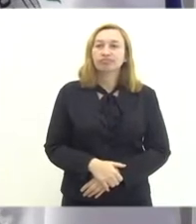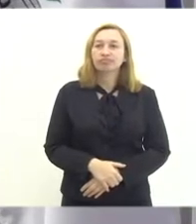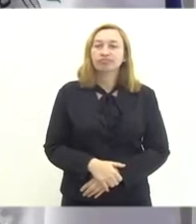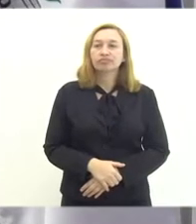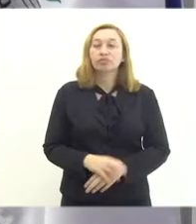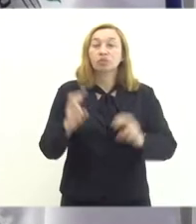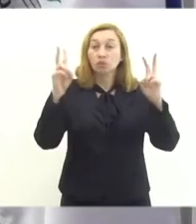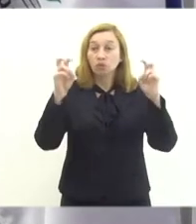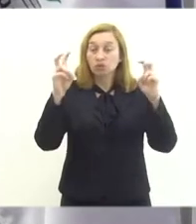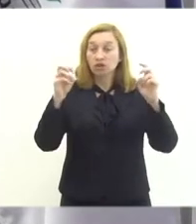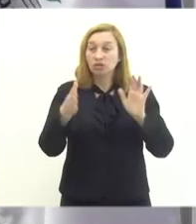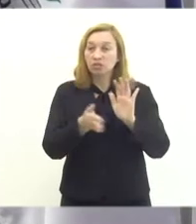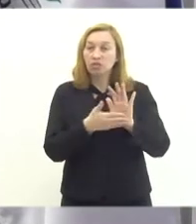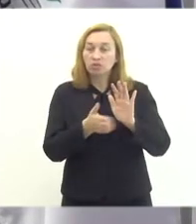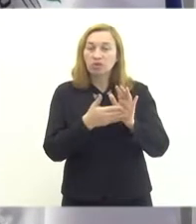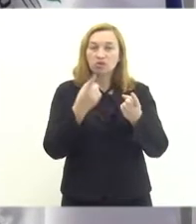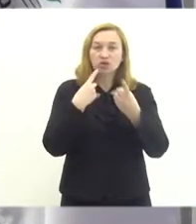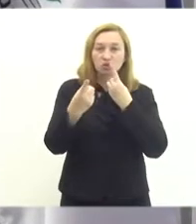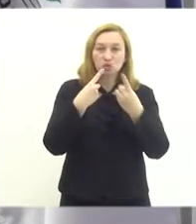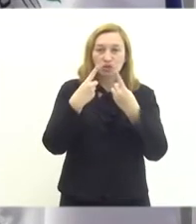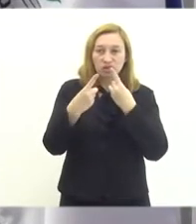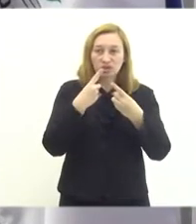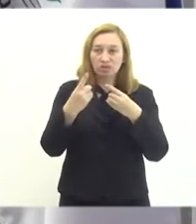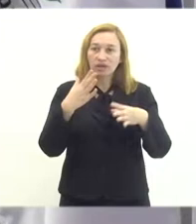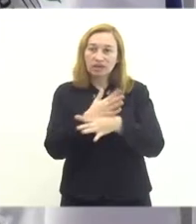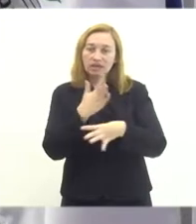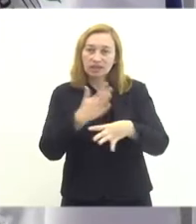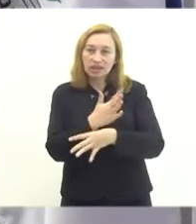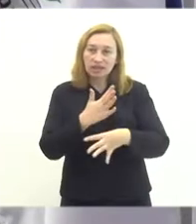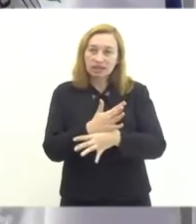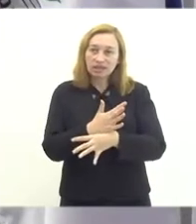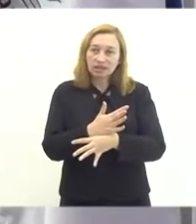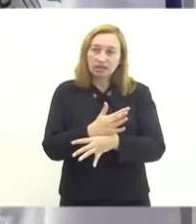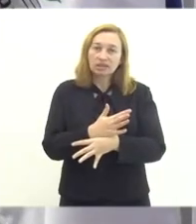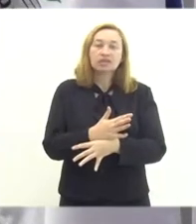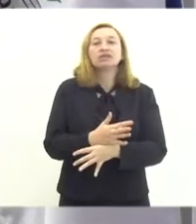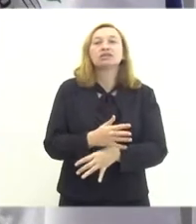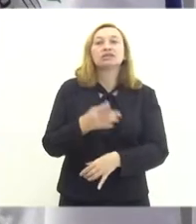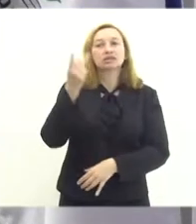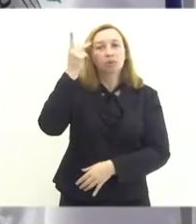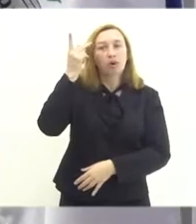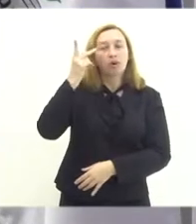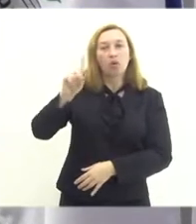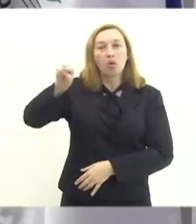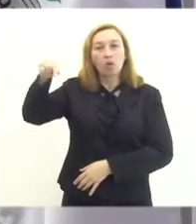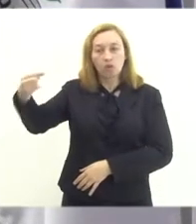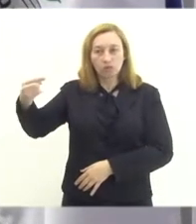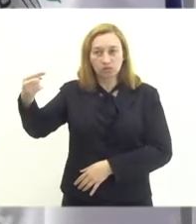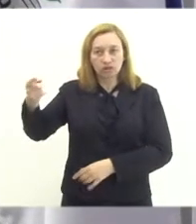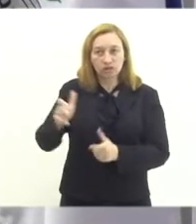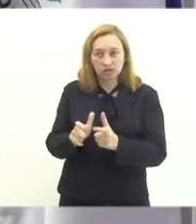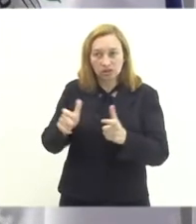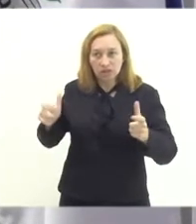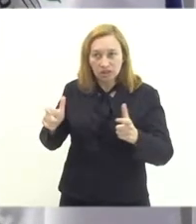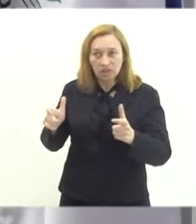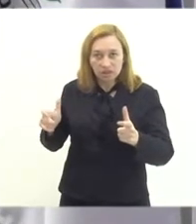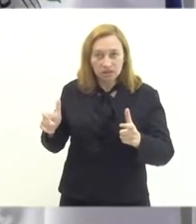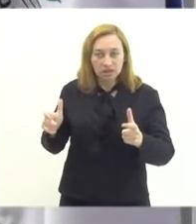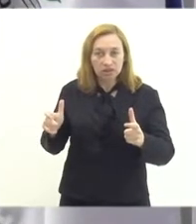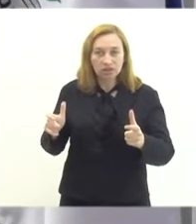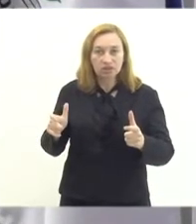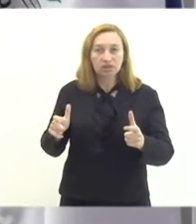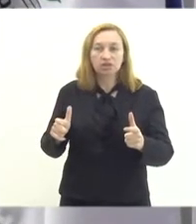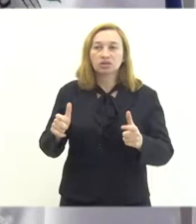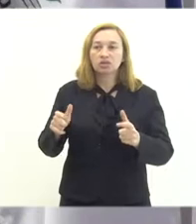bem no tema proposto para a discussão a cidade de São Paulo assim como outras grandes é outros